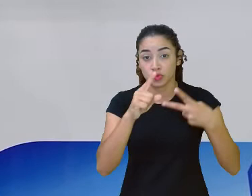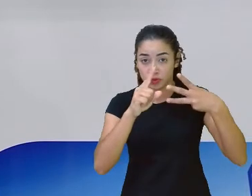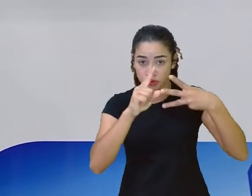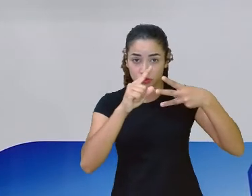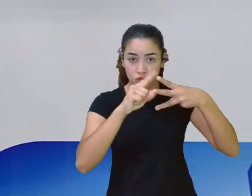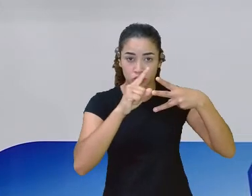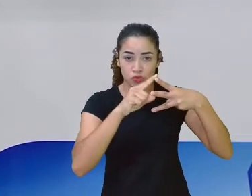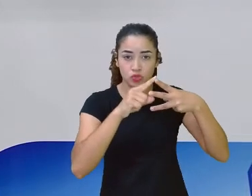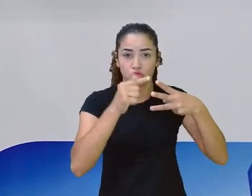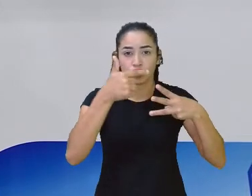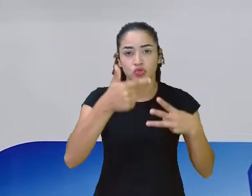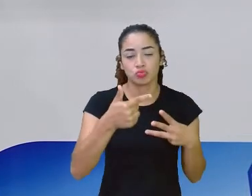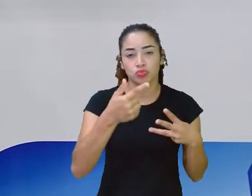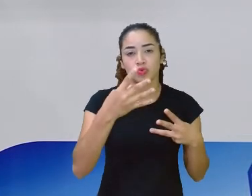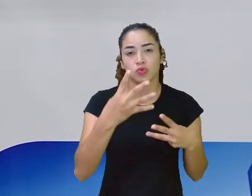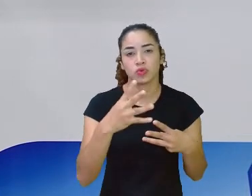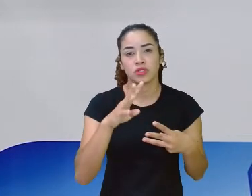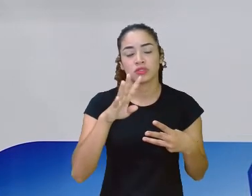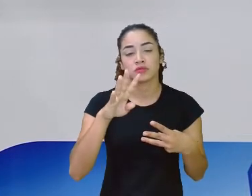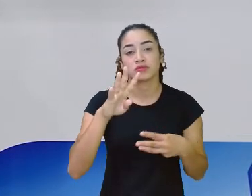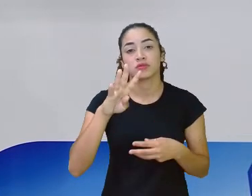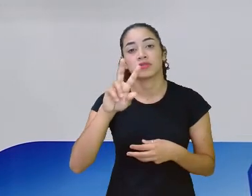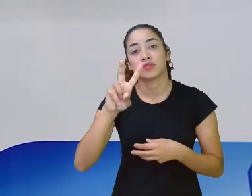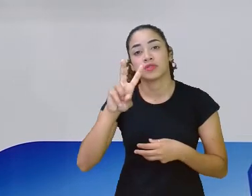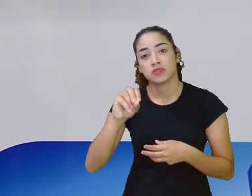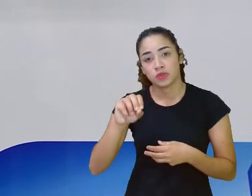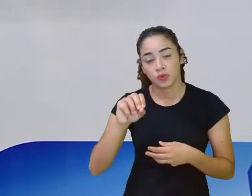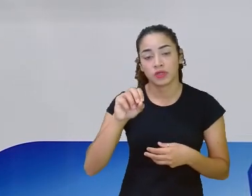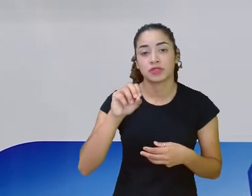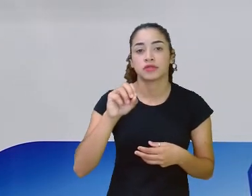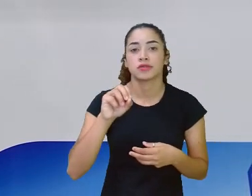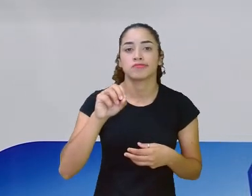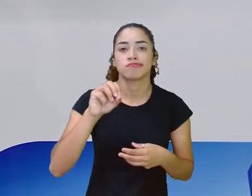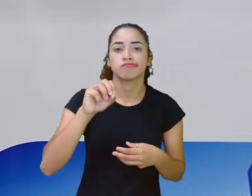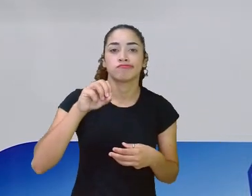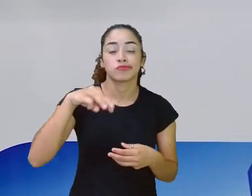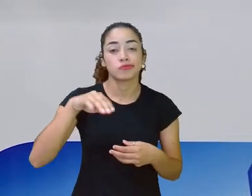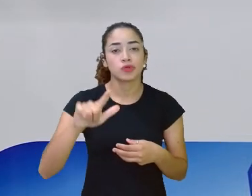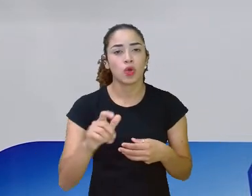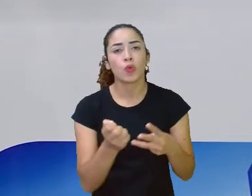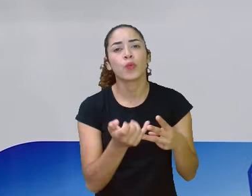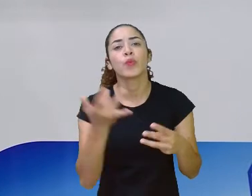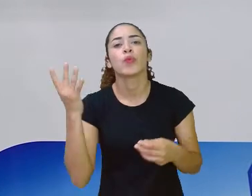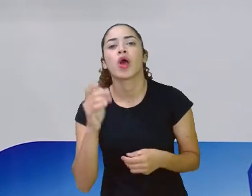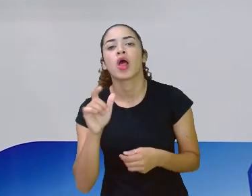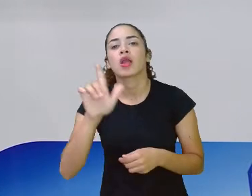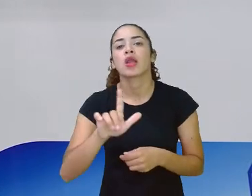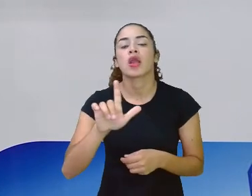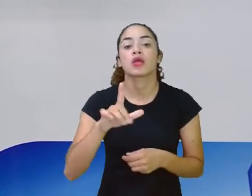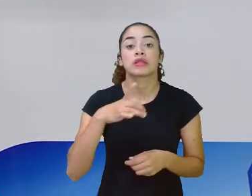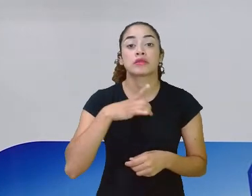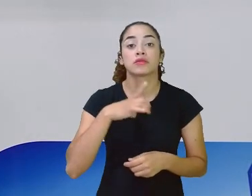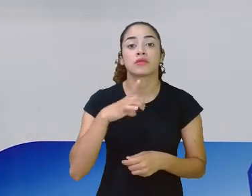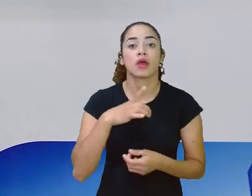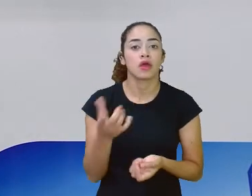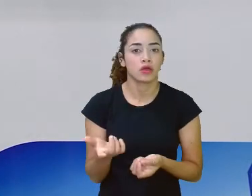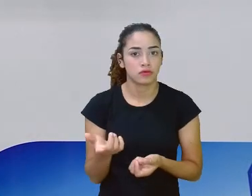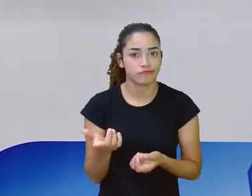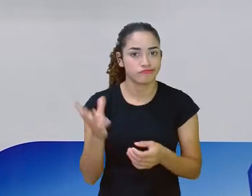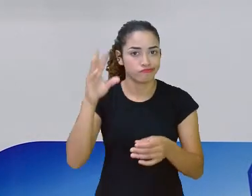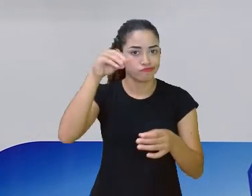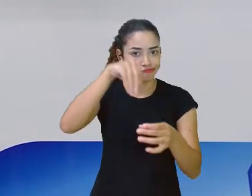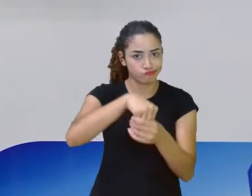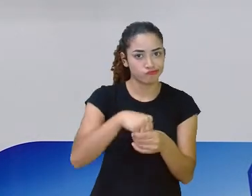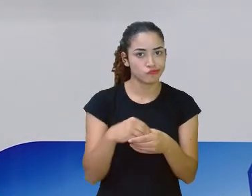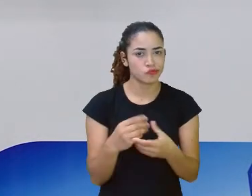2.450 ml, quantos litros, né, você tem nessa quantidade? Será que vocês conseguem entender essa